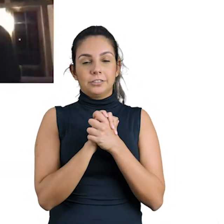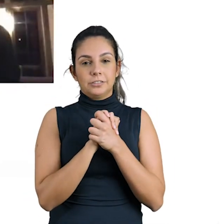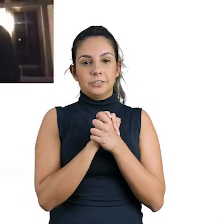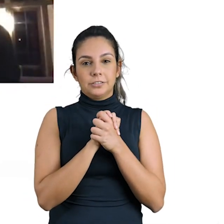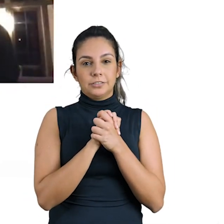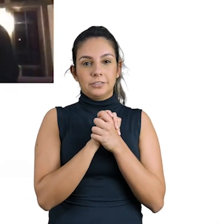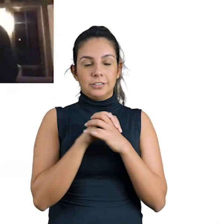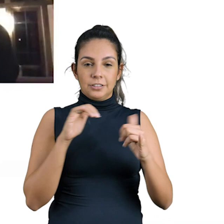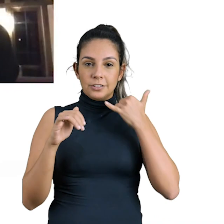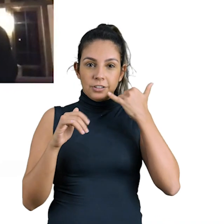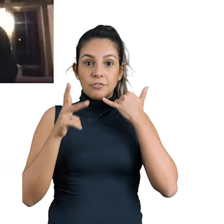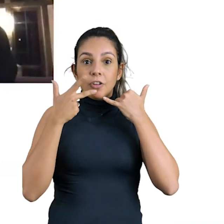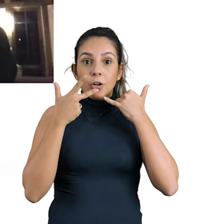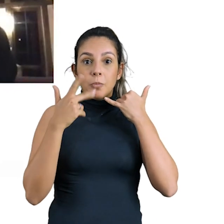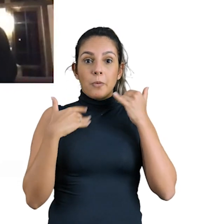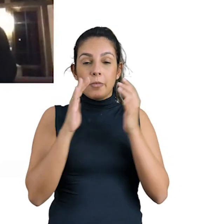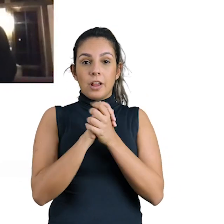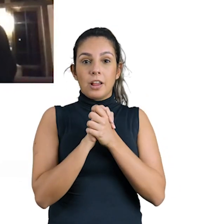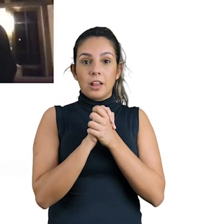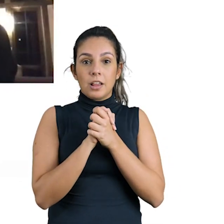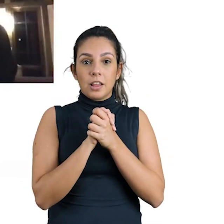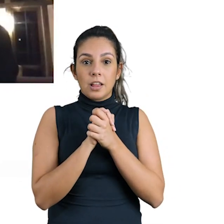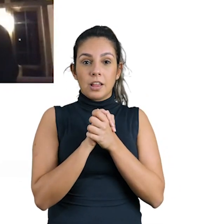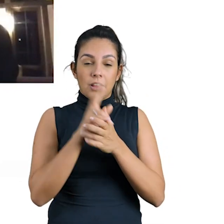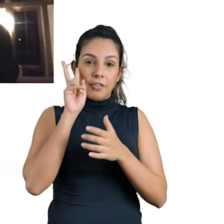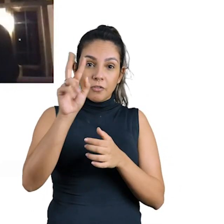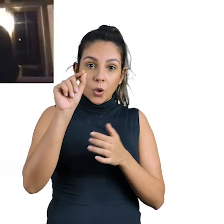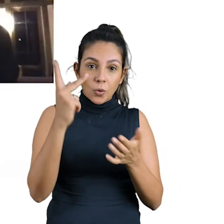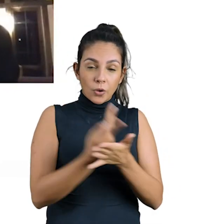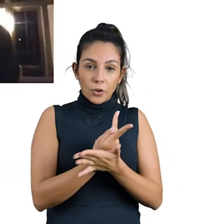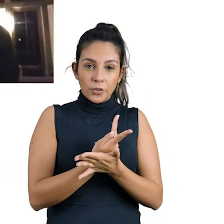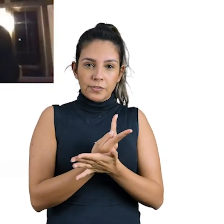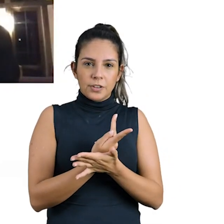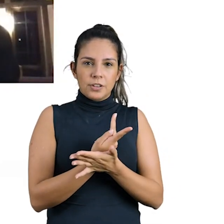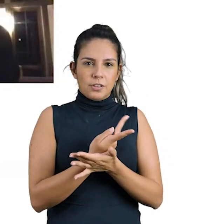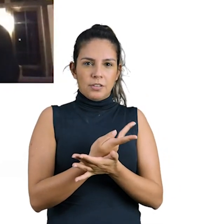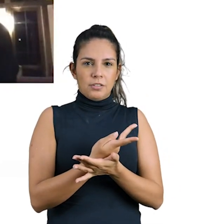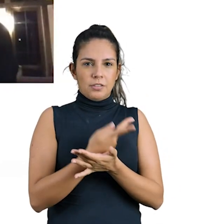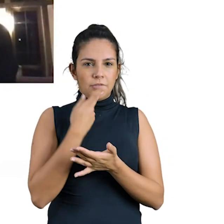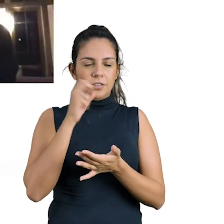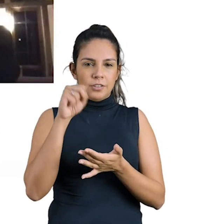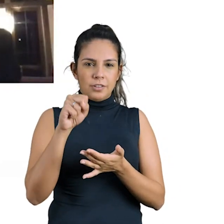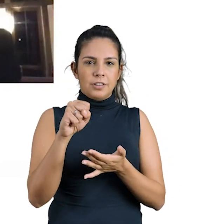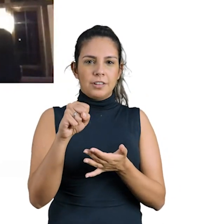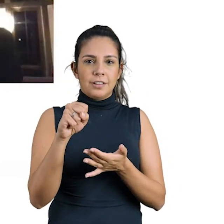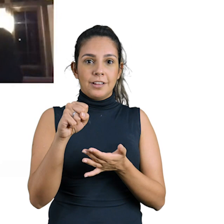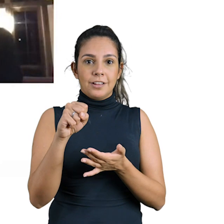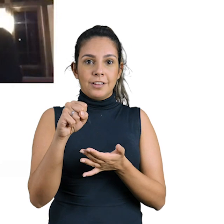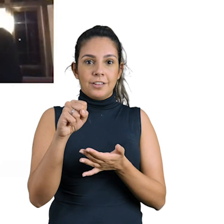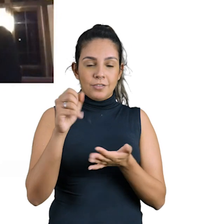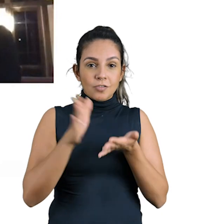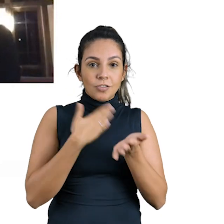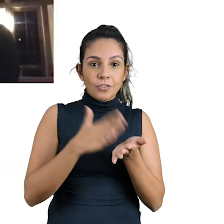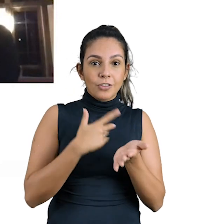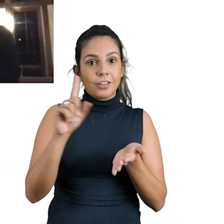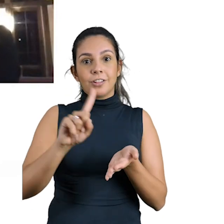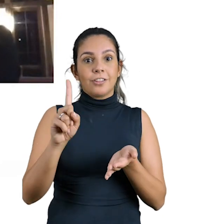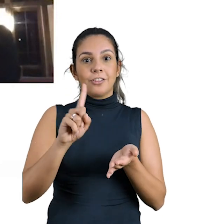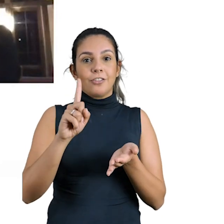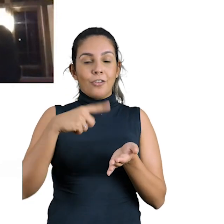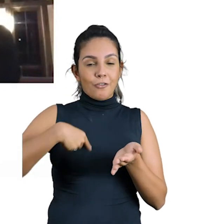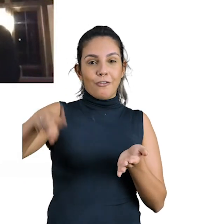e que quando eu atendi ele falou: Lili, você viu o que aconteceu? Eu falei: sim, Luiz, os livros